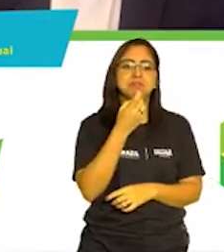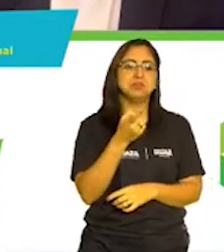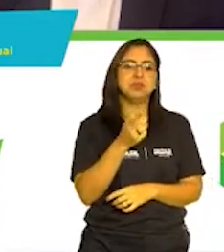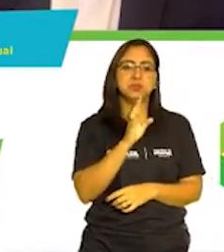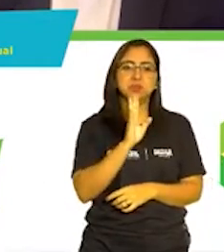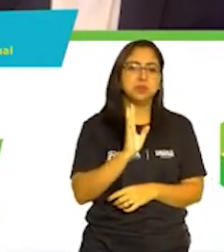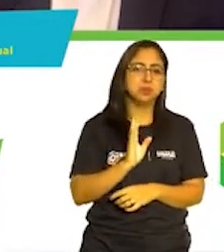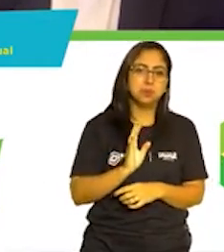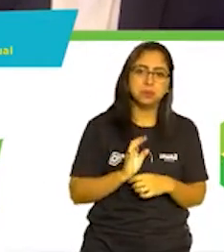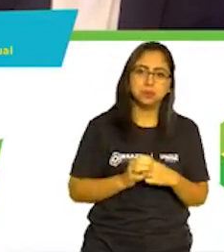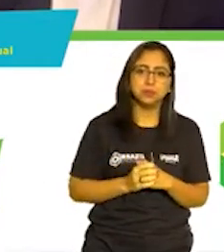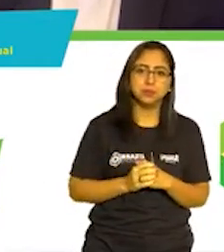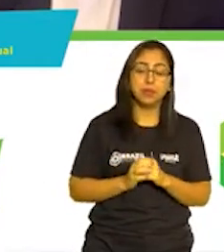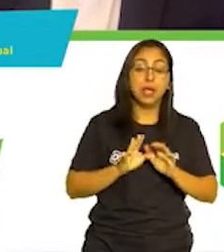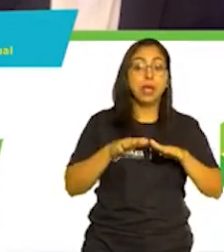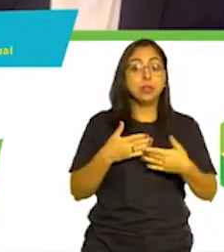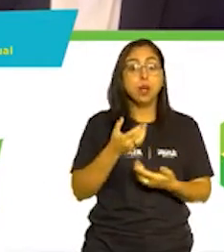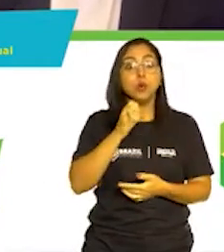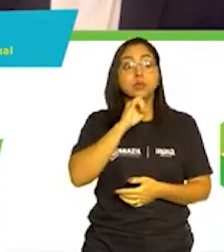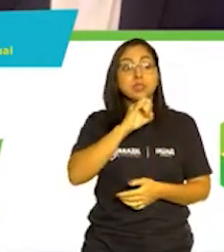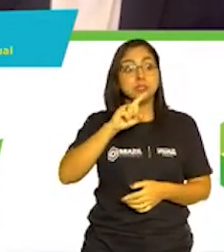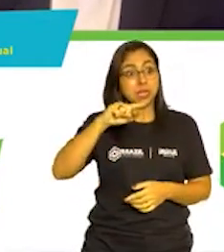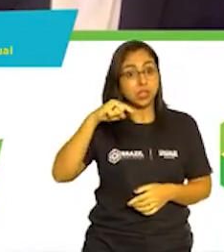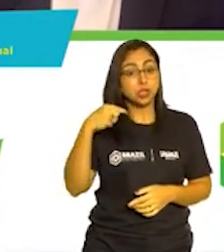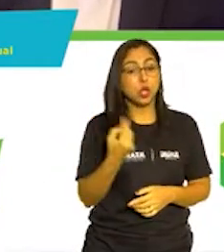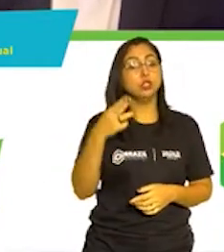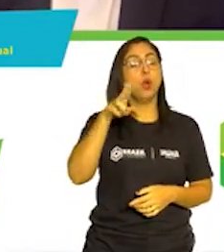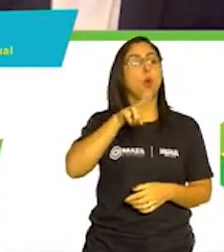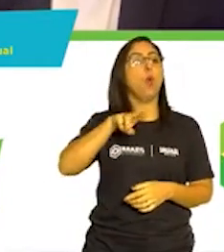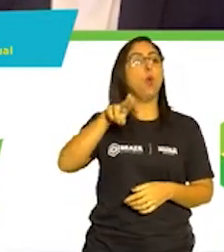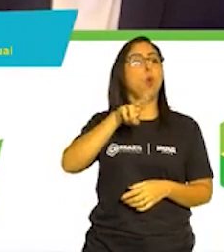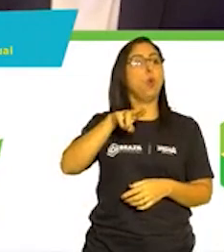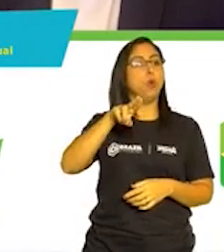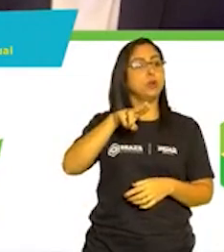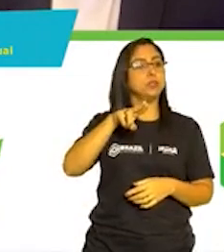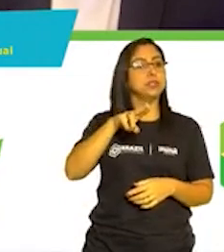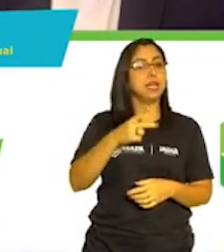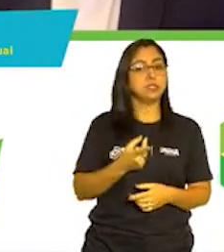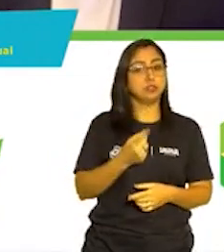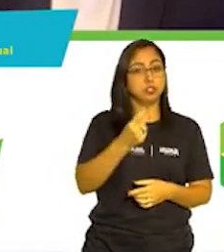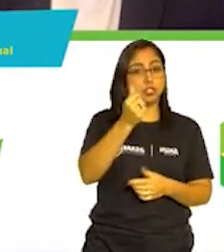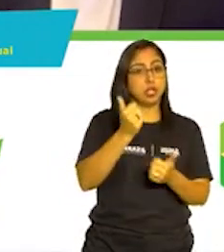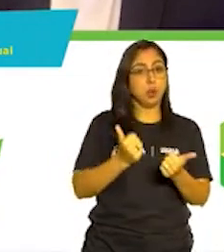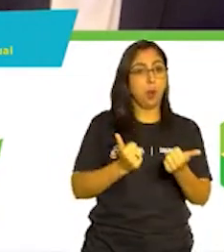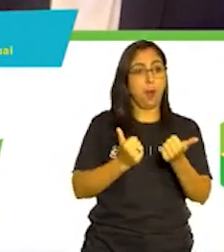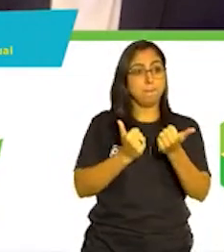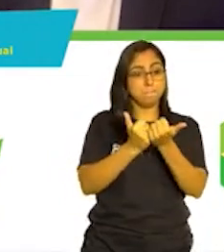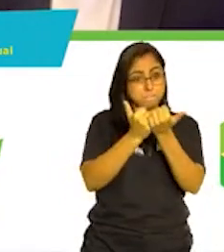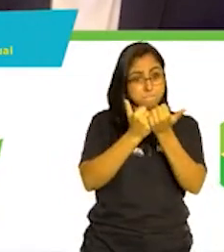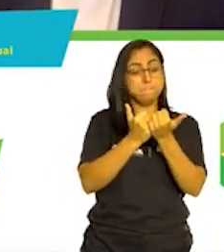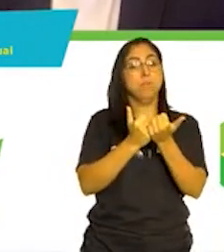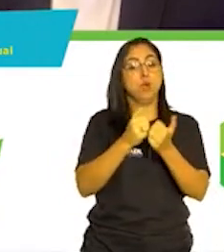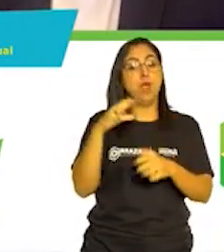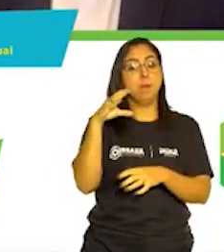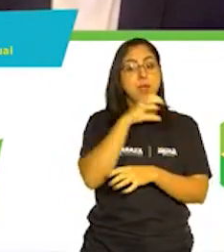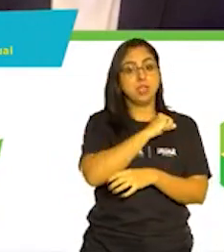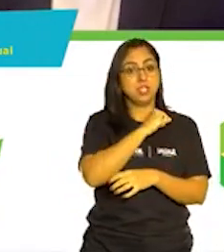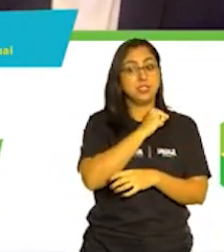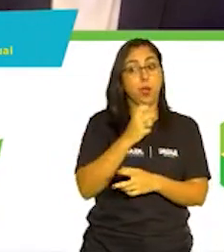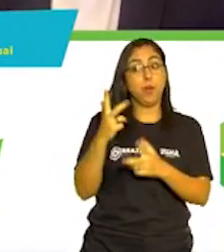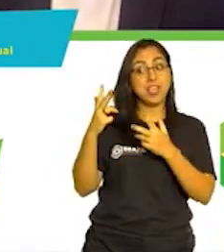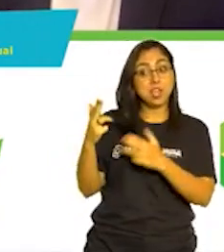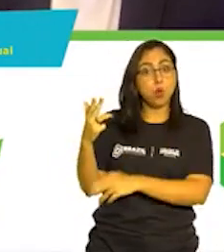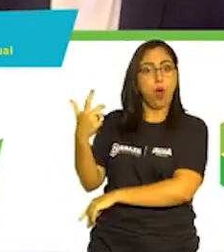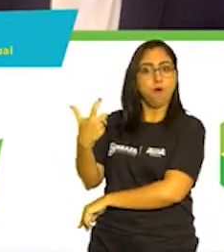no auxílio emergencial a mesma lógica que a gente usa na vacina, o que a gente faz com a vacina? A gente tem cotas de vacina, mas quem dá